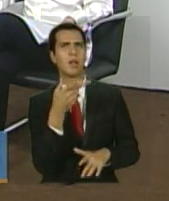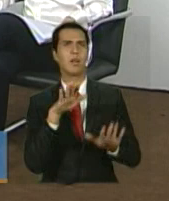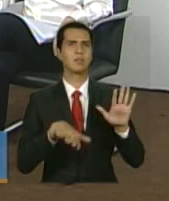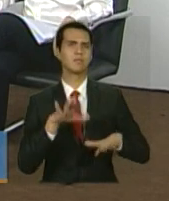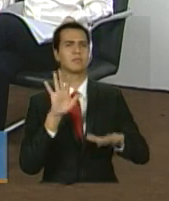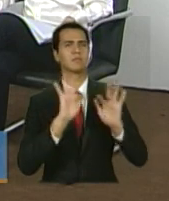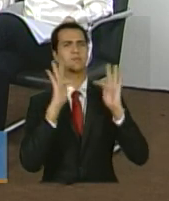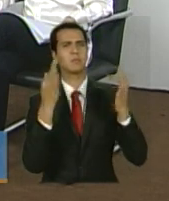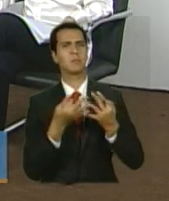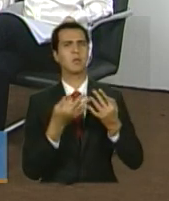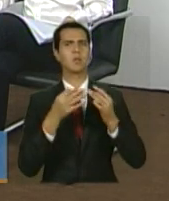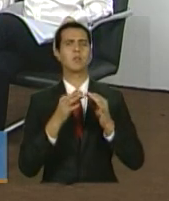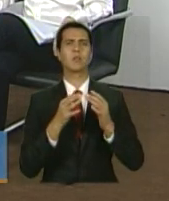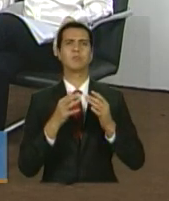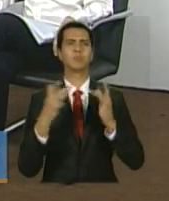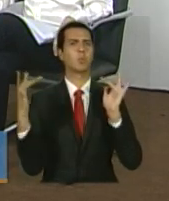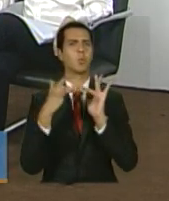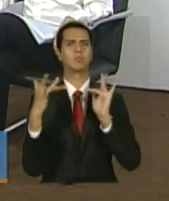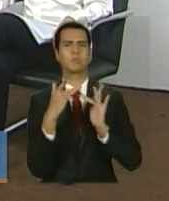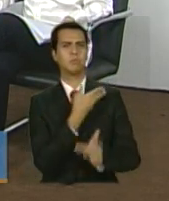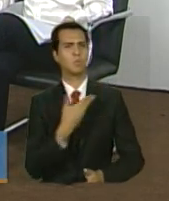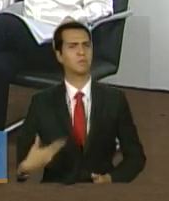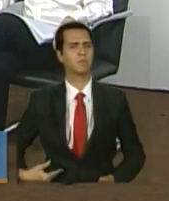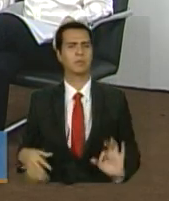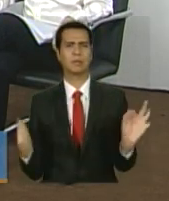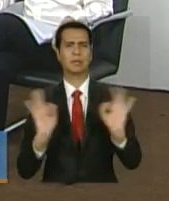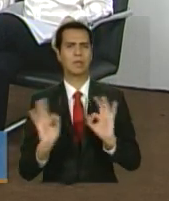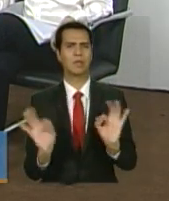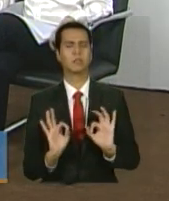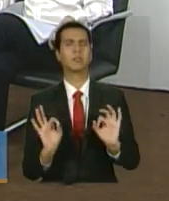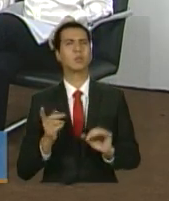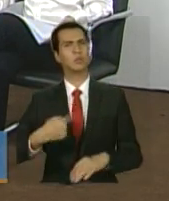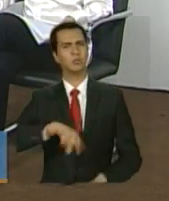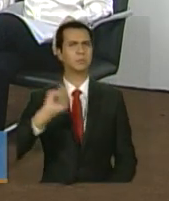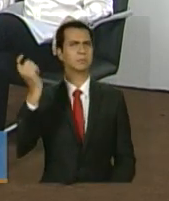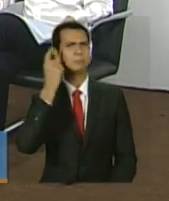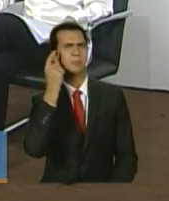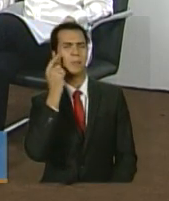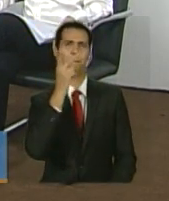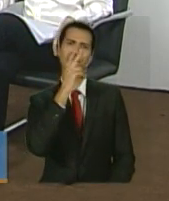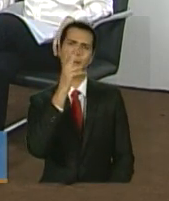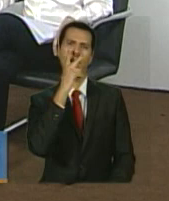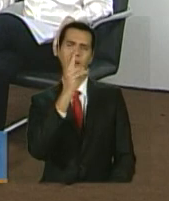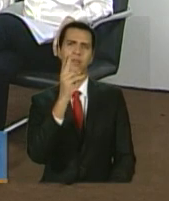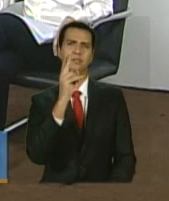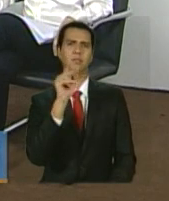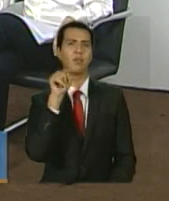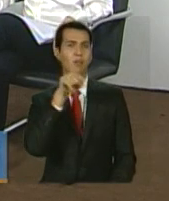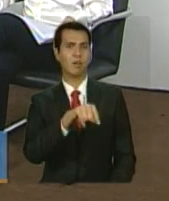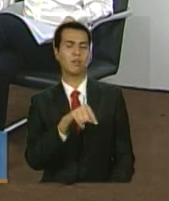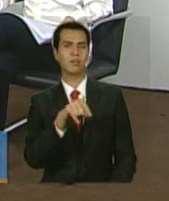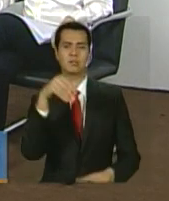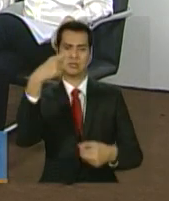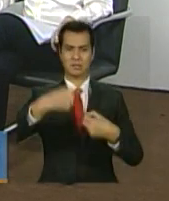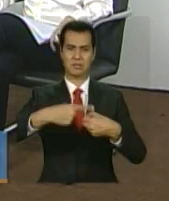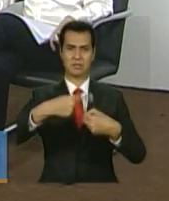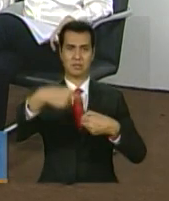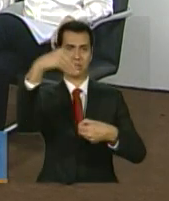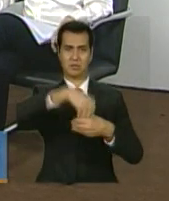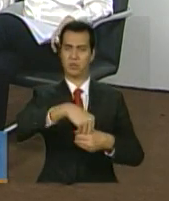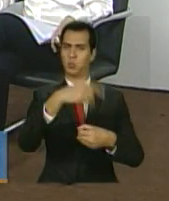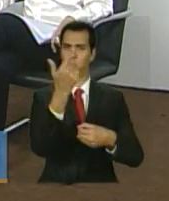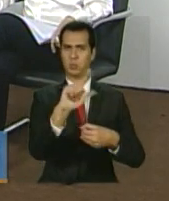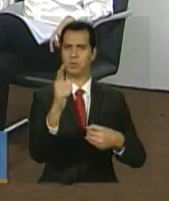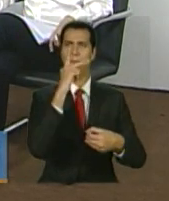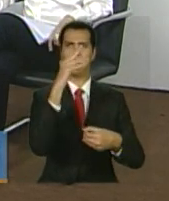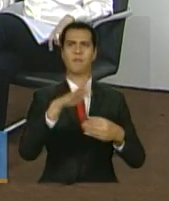longe do poder público, estão longe do acesso do poder, a gente sempre pensa, a ideia é de que elas estão fora das cidades, ou seja, a gente